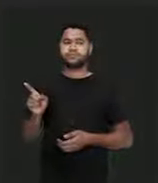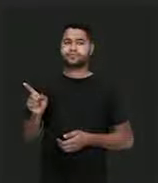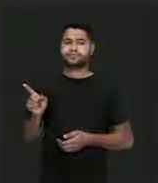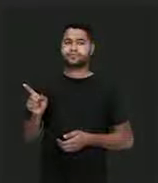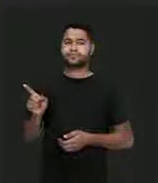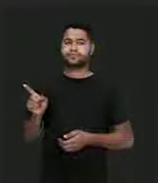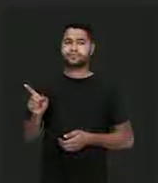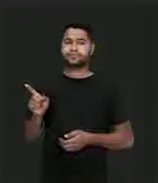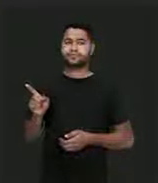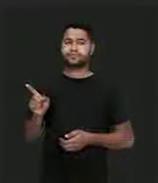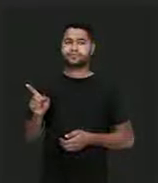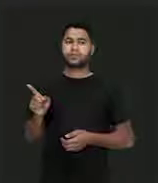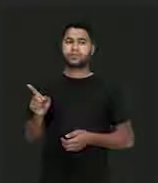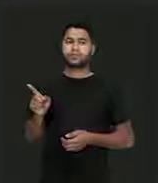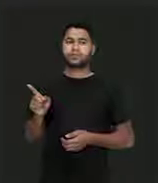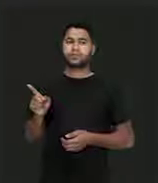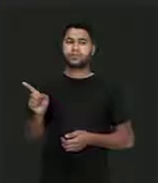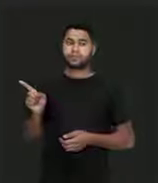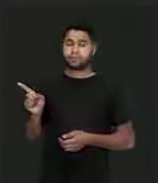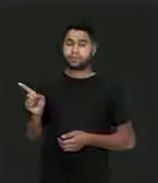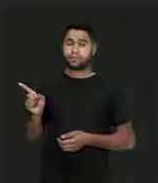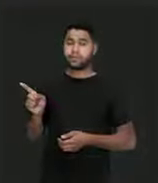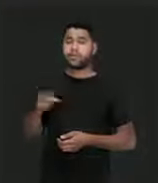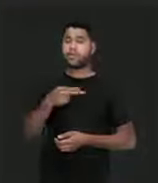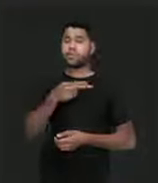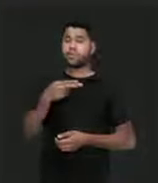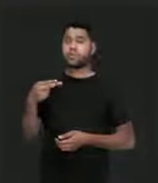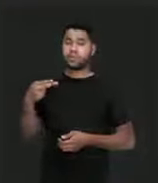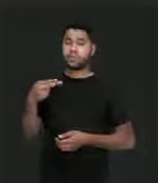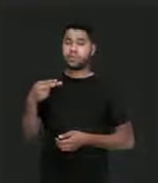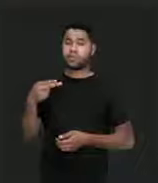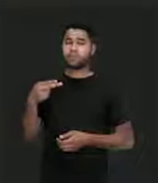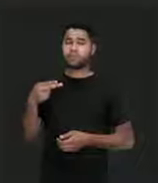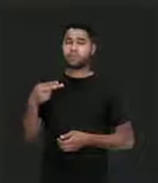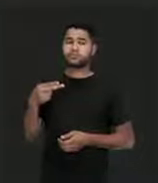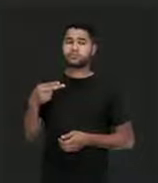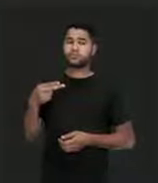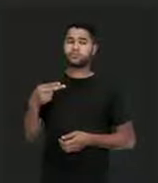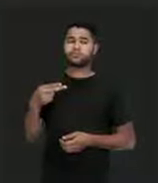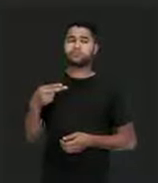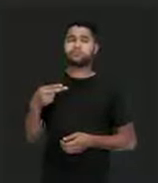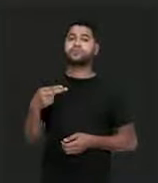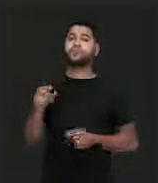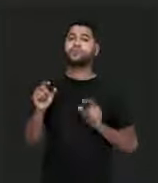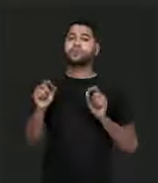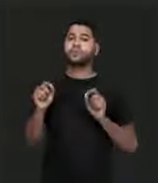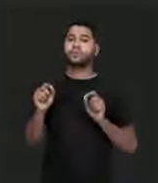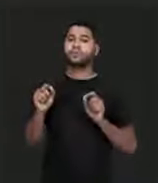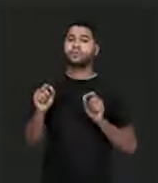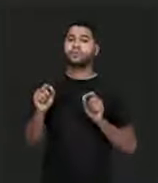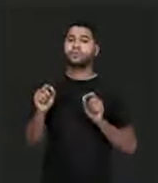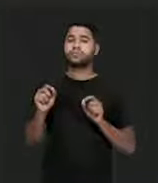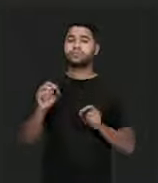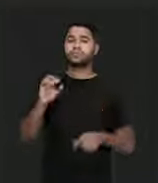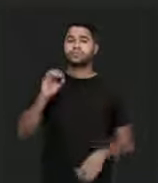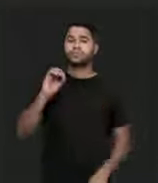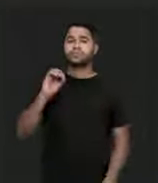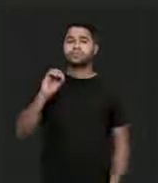tiramos que o rendimento dessa máquina que opera segundo um ciclo de Carnot é